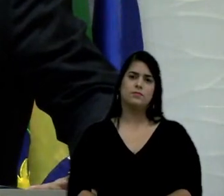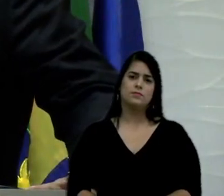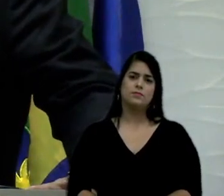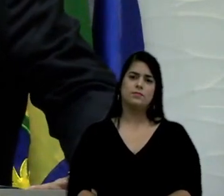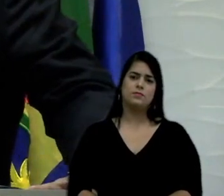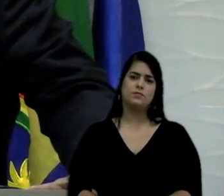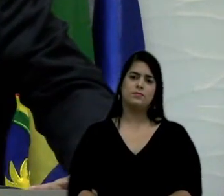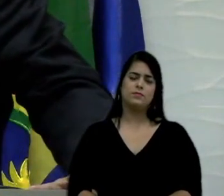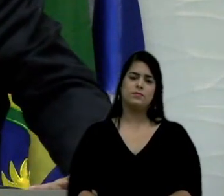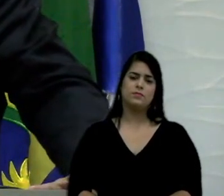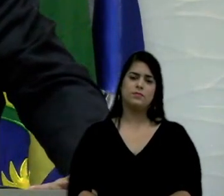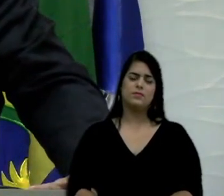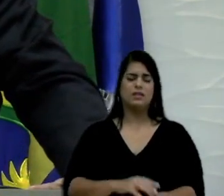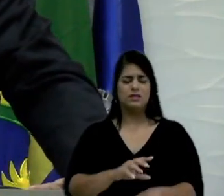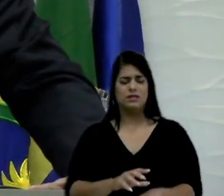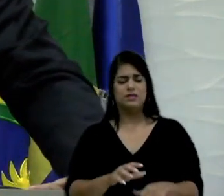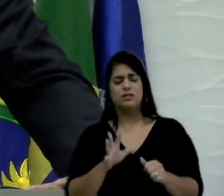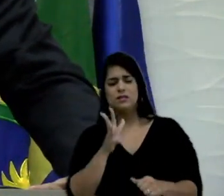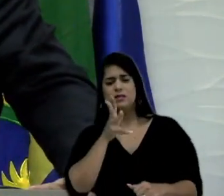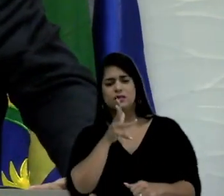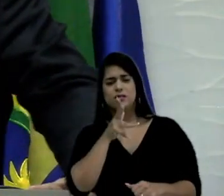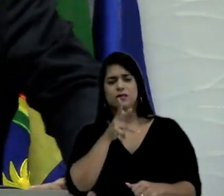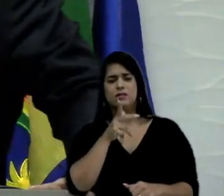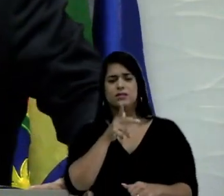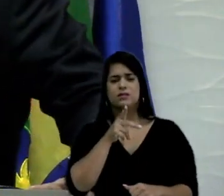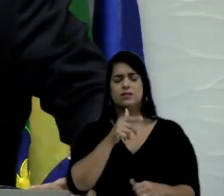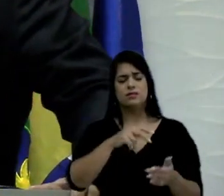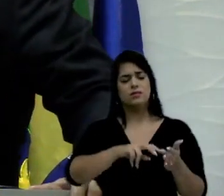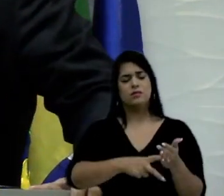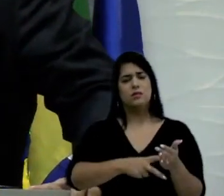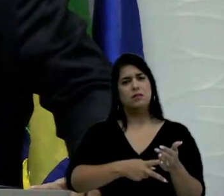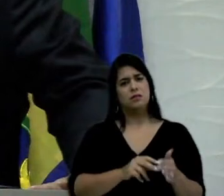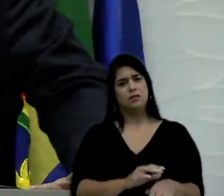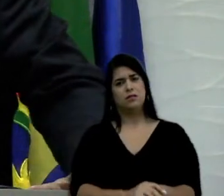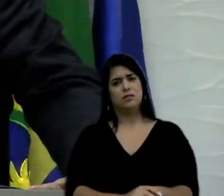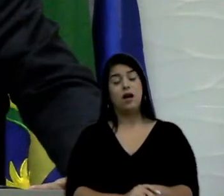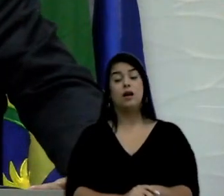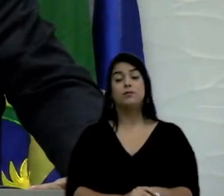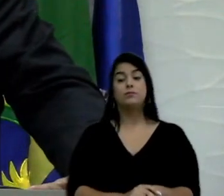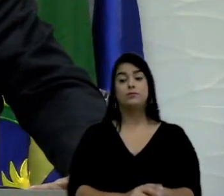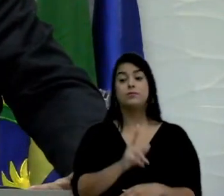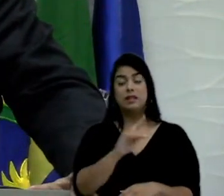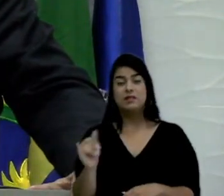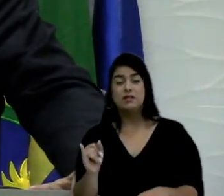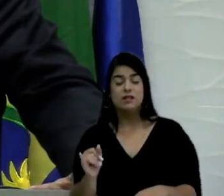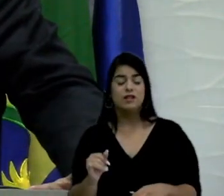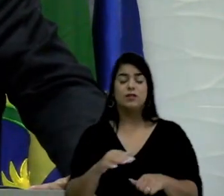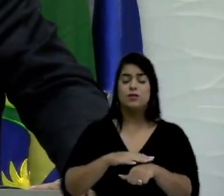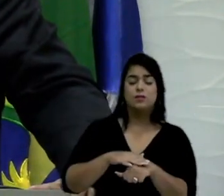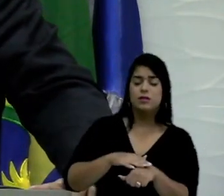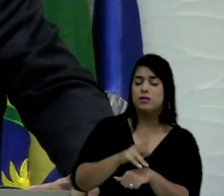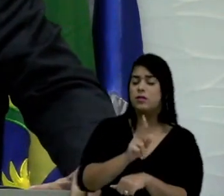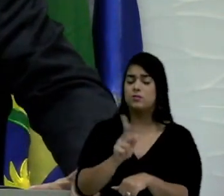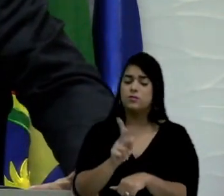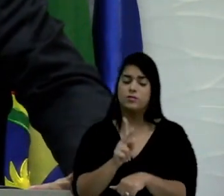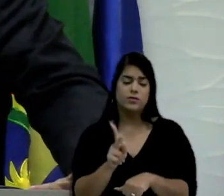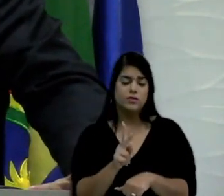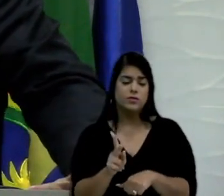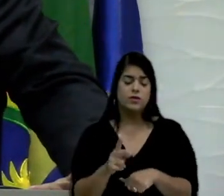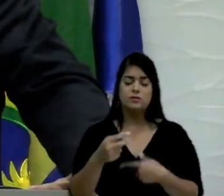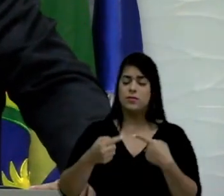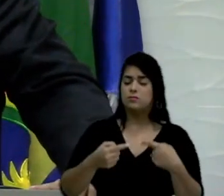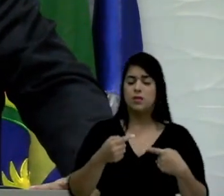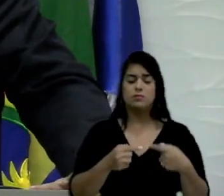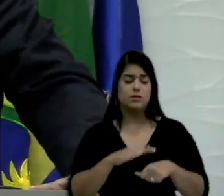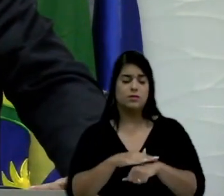no cisum que iria conversar mais com os professores e botou botou